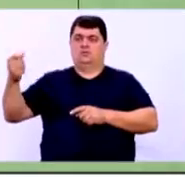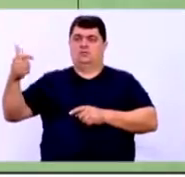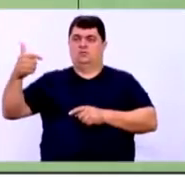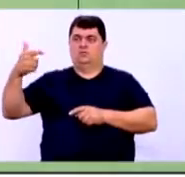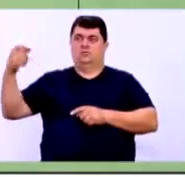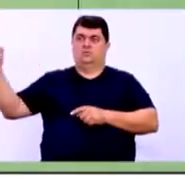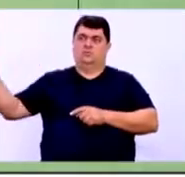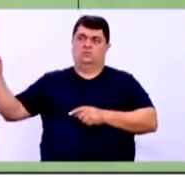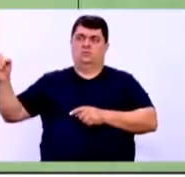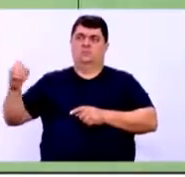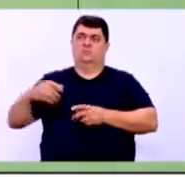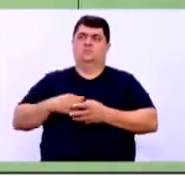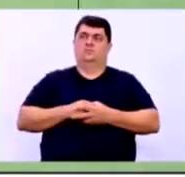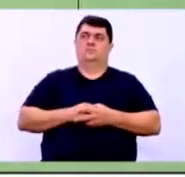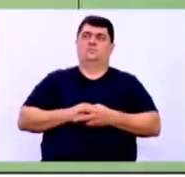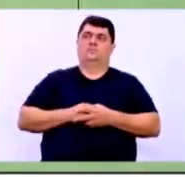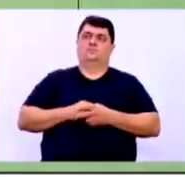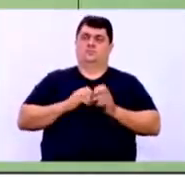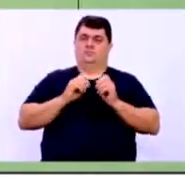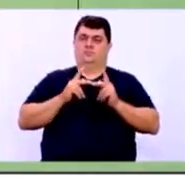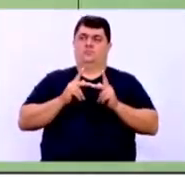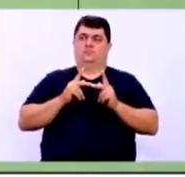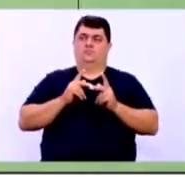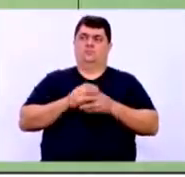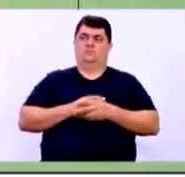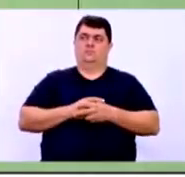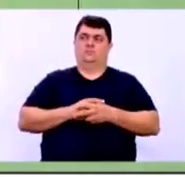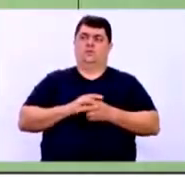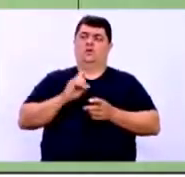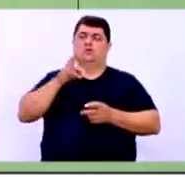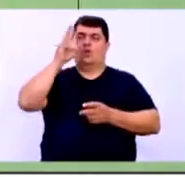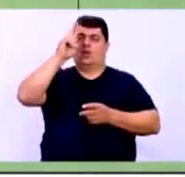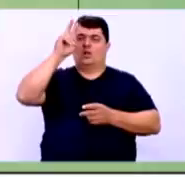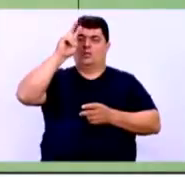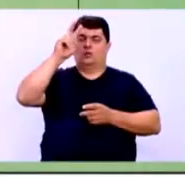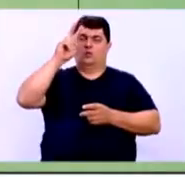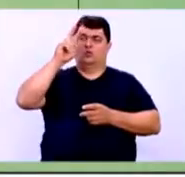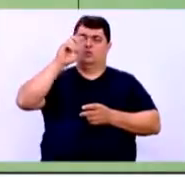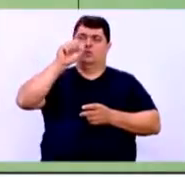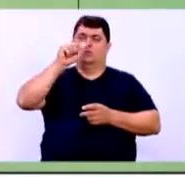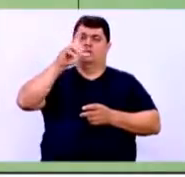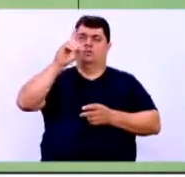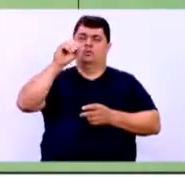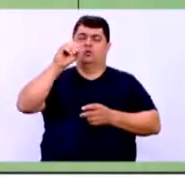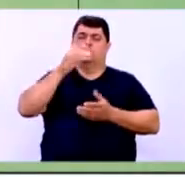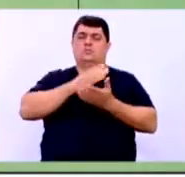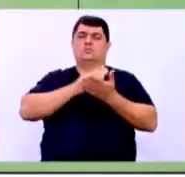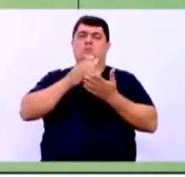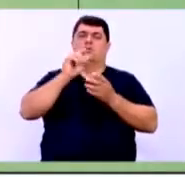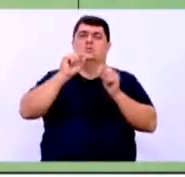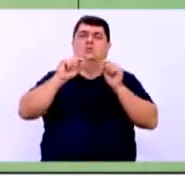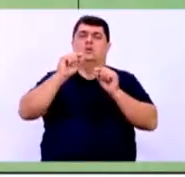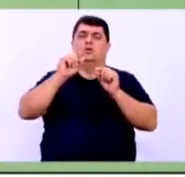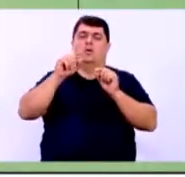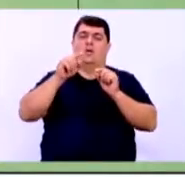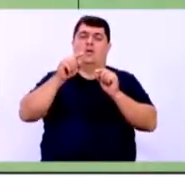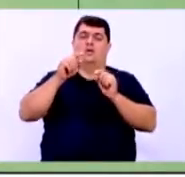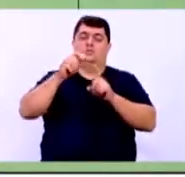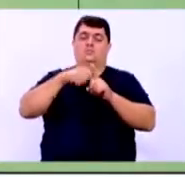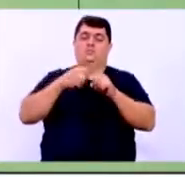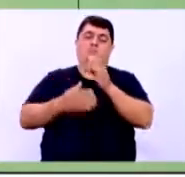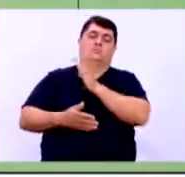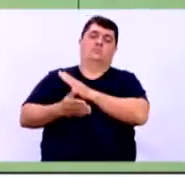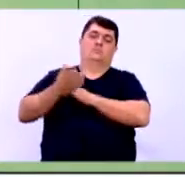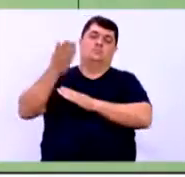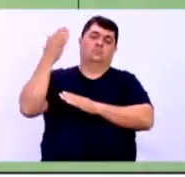200. Beleza? Só para lembrar, o saldo inicial é o quê? O saldo inicial é o